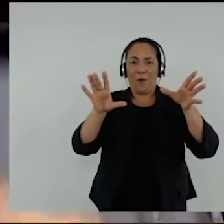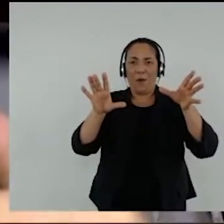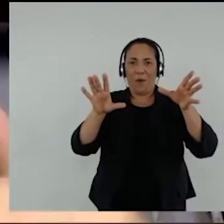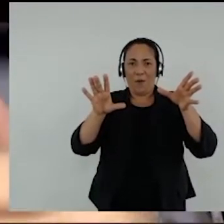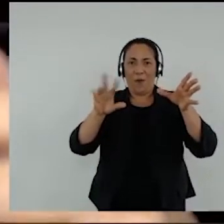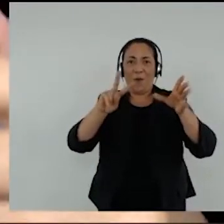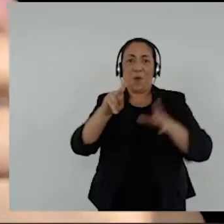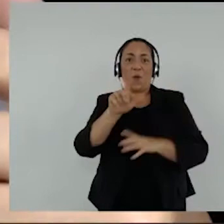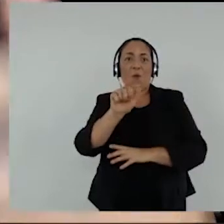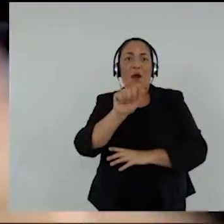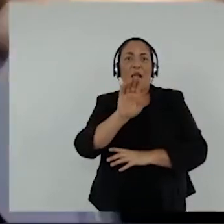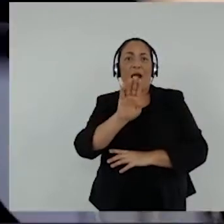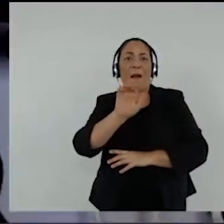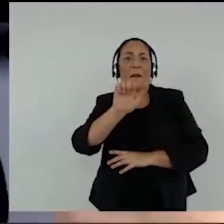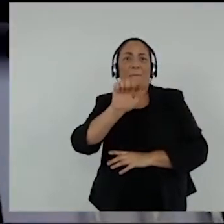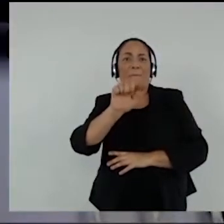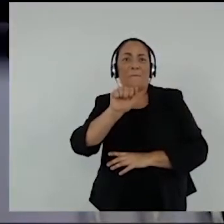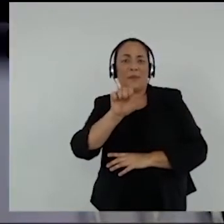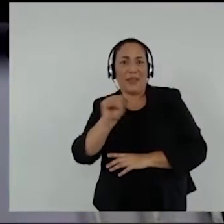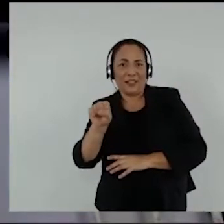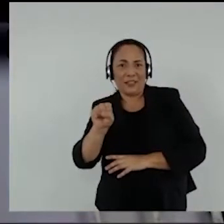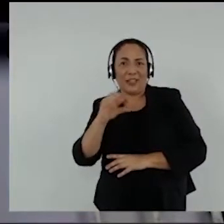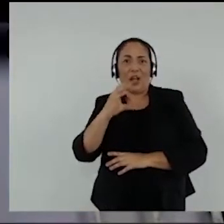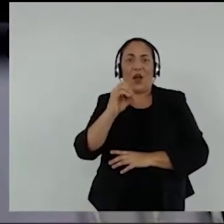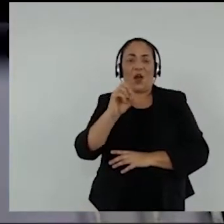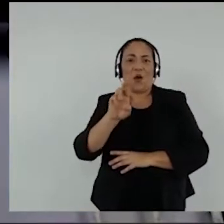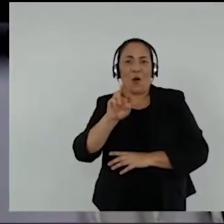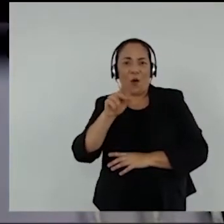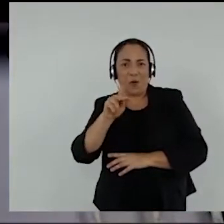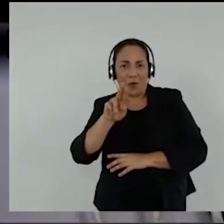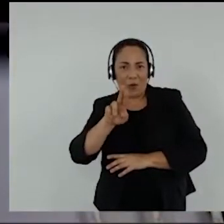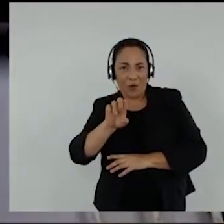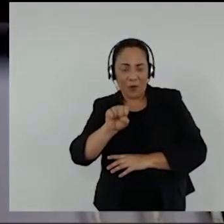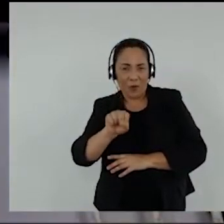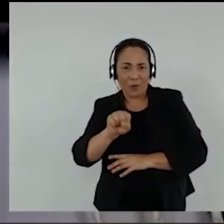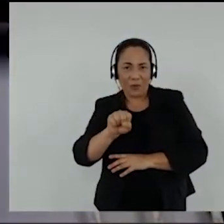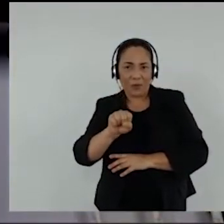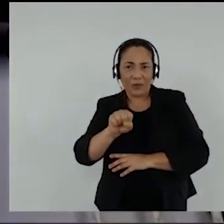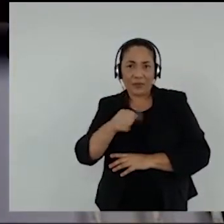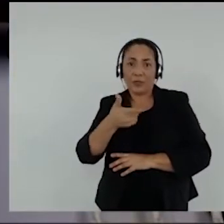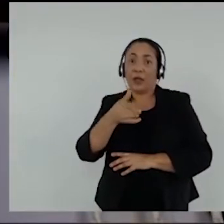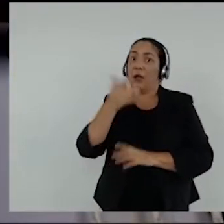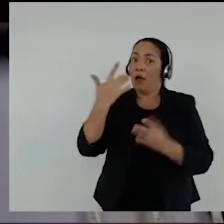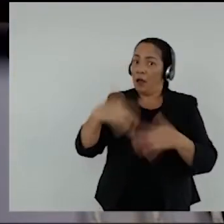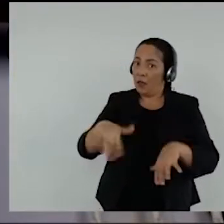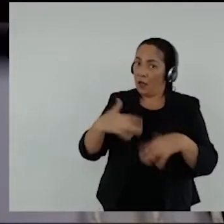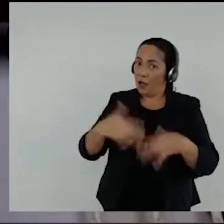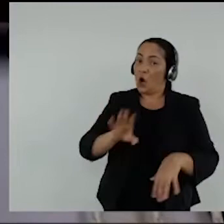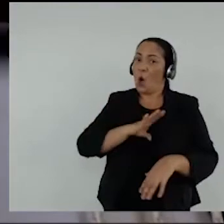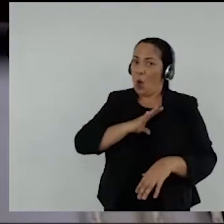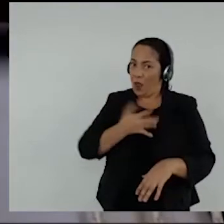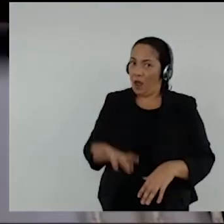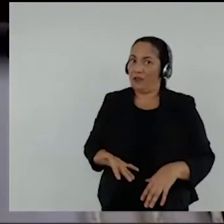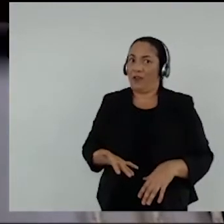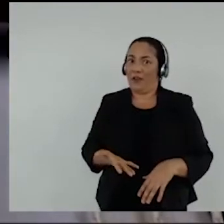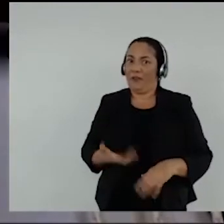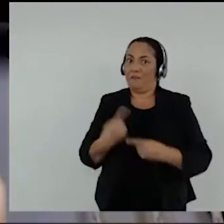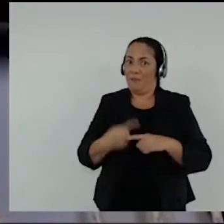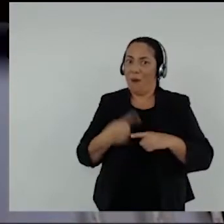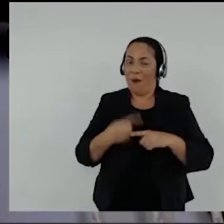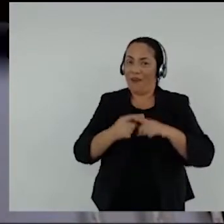online, sob o risco de isso gerar uma eventual nulidade. Então, acho que mesmo agora, em tempos de pandemia,